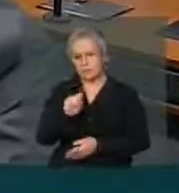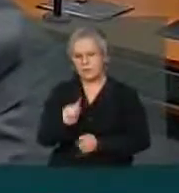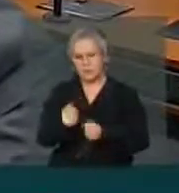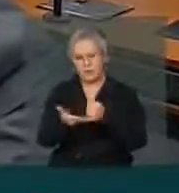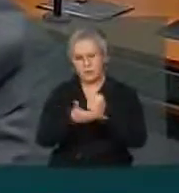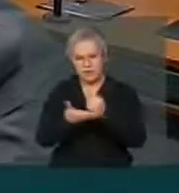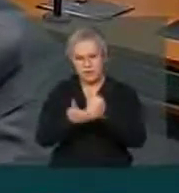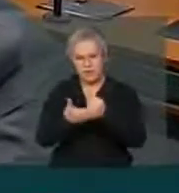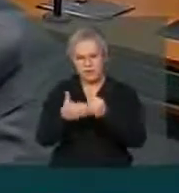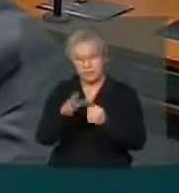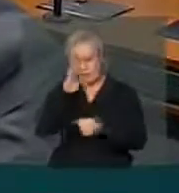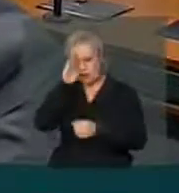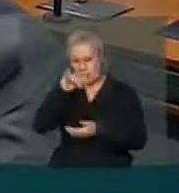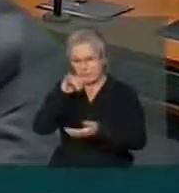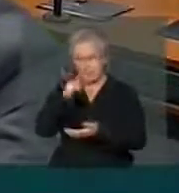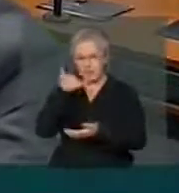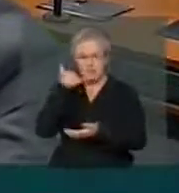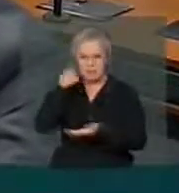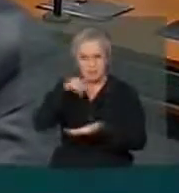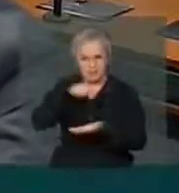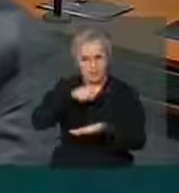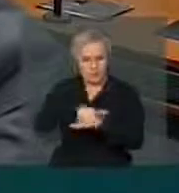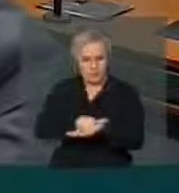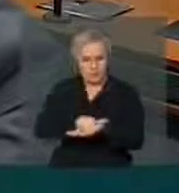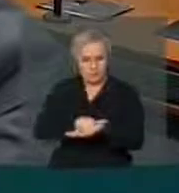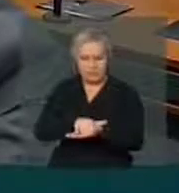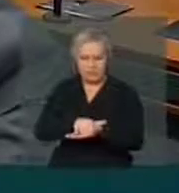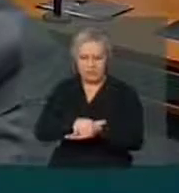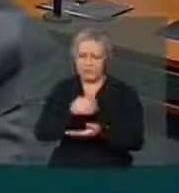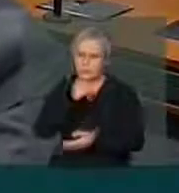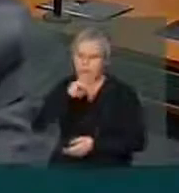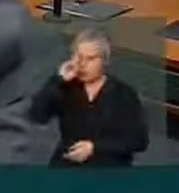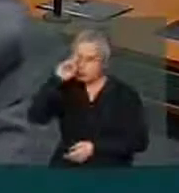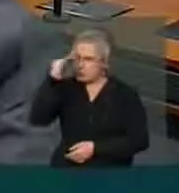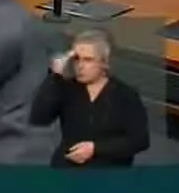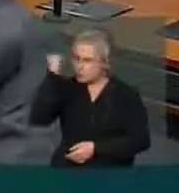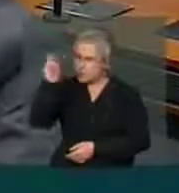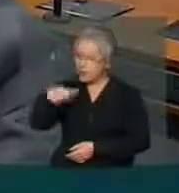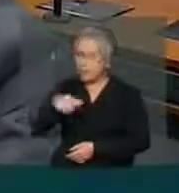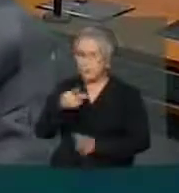principalmente telefonia fixa, o senhor é deputado, o senhor sabe, é o projeto que tem